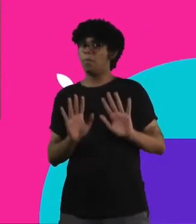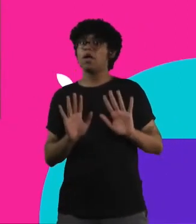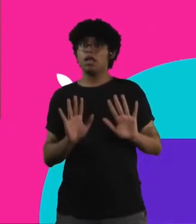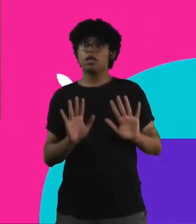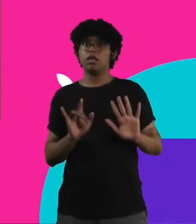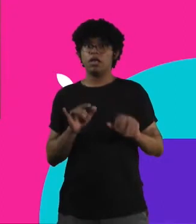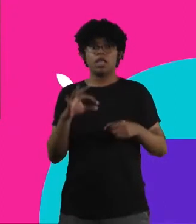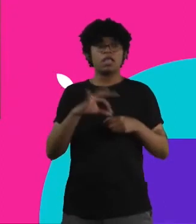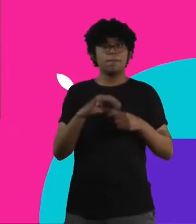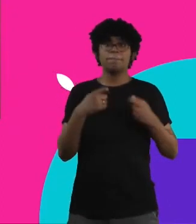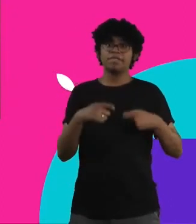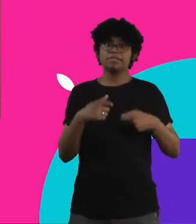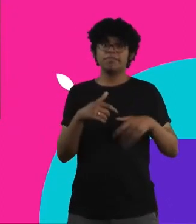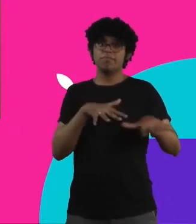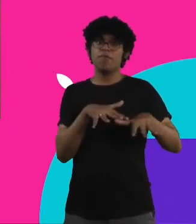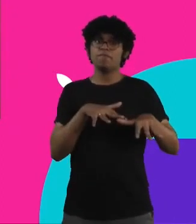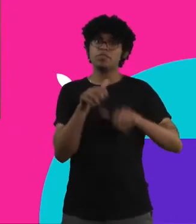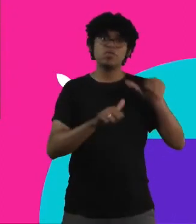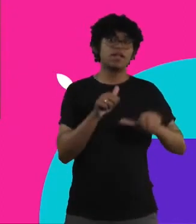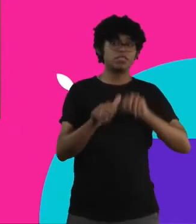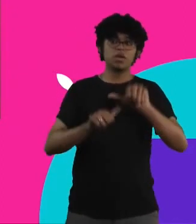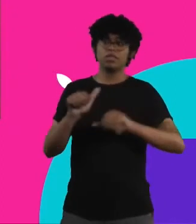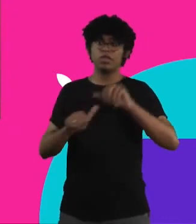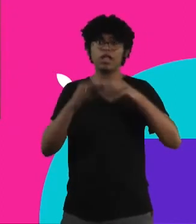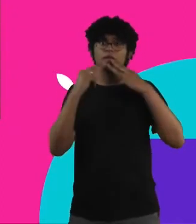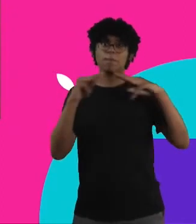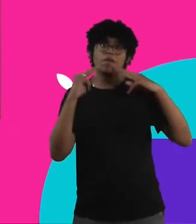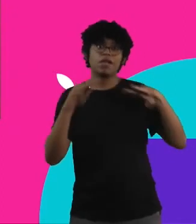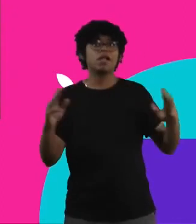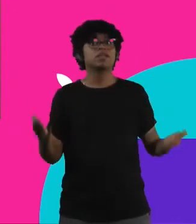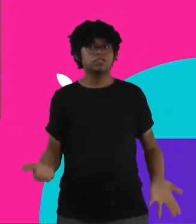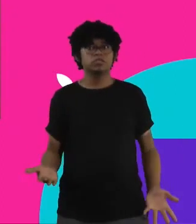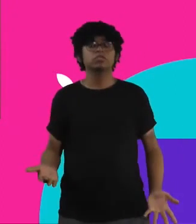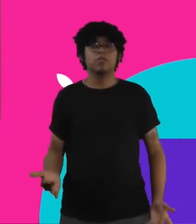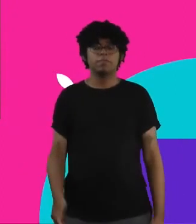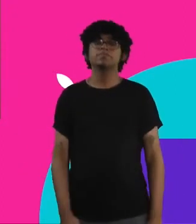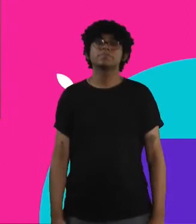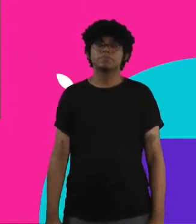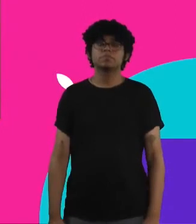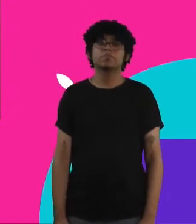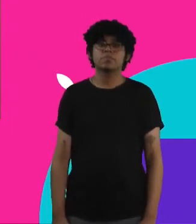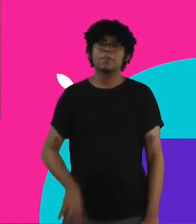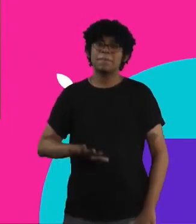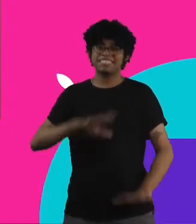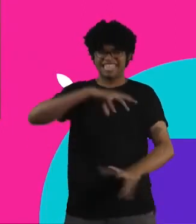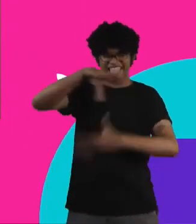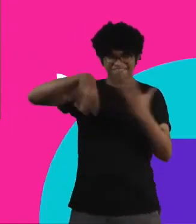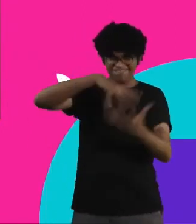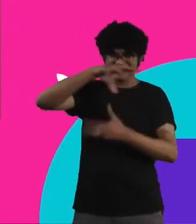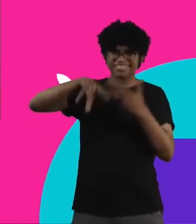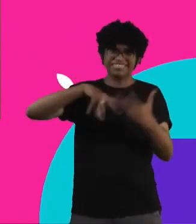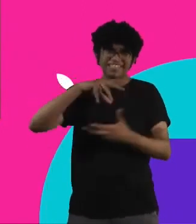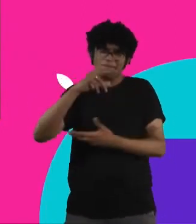elas naturalmente precisam se mexer para não perder market share. Só que todas essas revoluções,